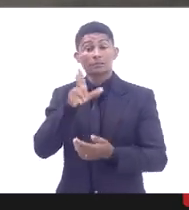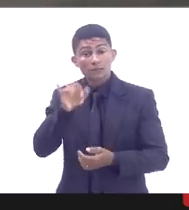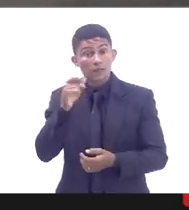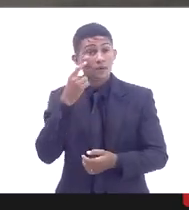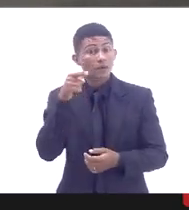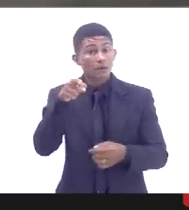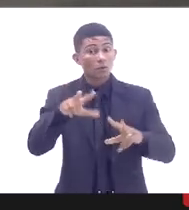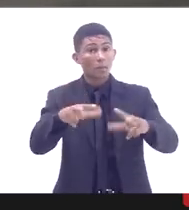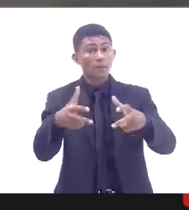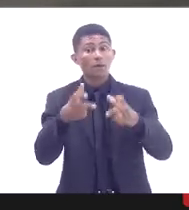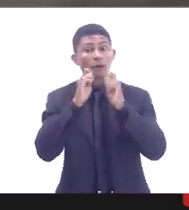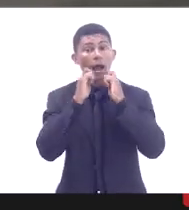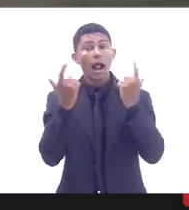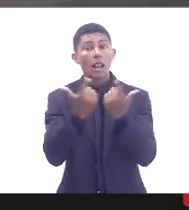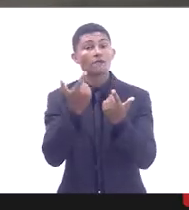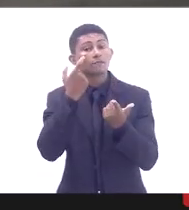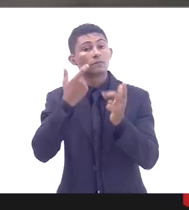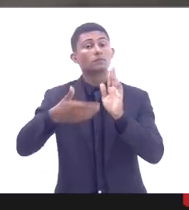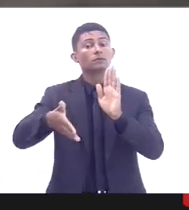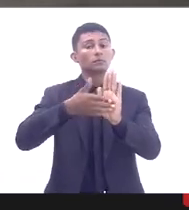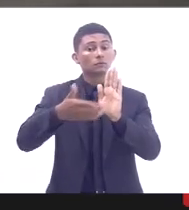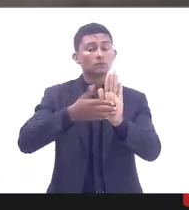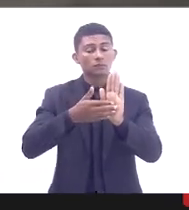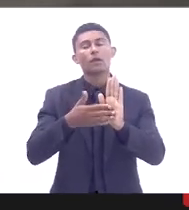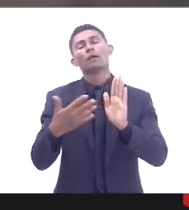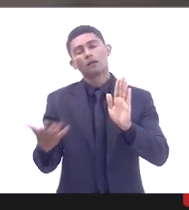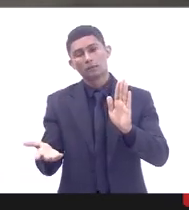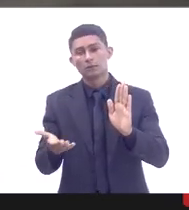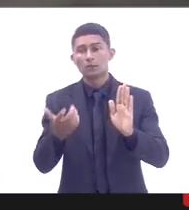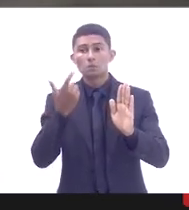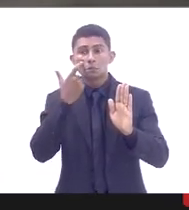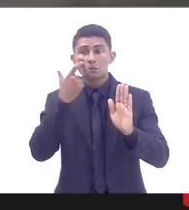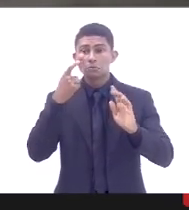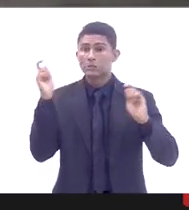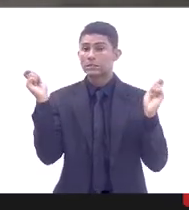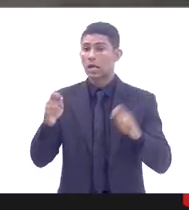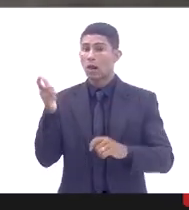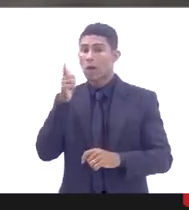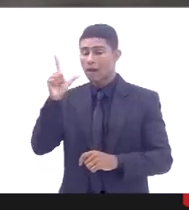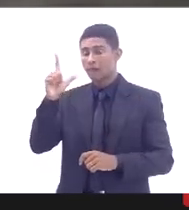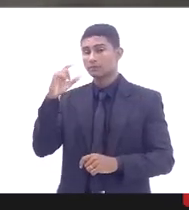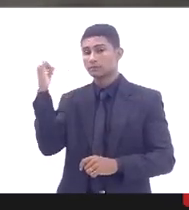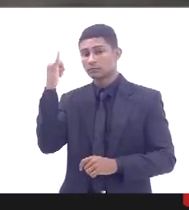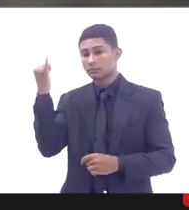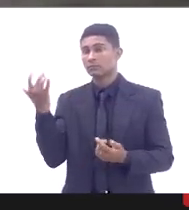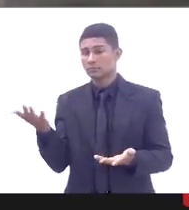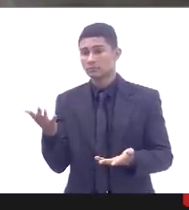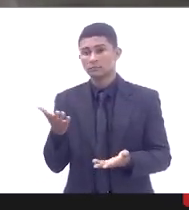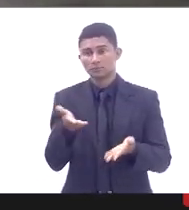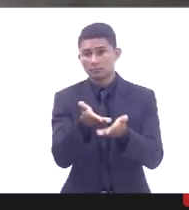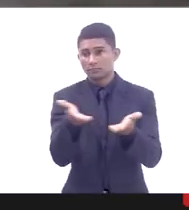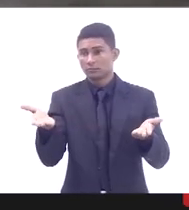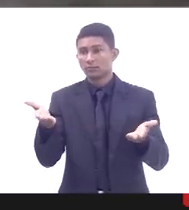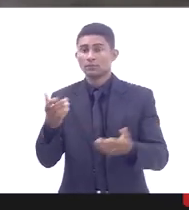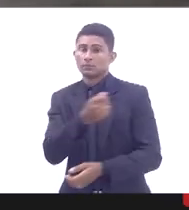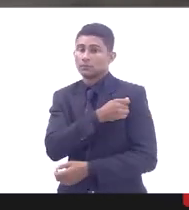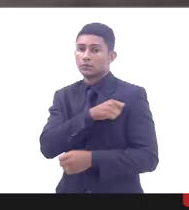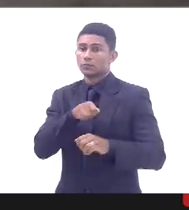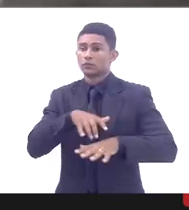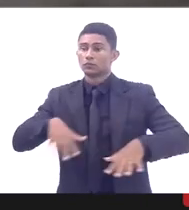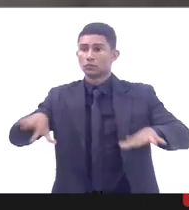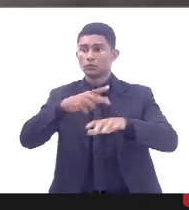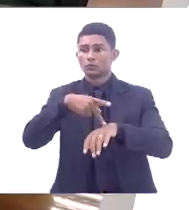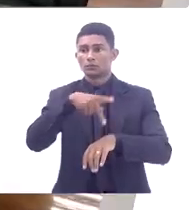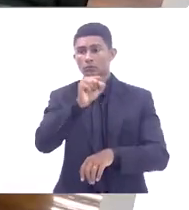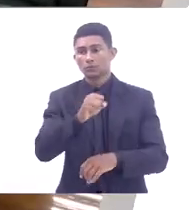consegue levar a plenário essa proposta a gente consegue talvez que é uma conquista muito importante na vida das dos estudantes da